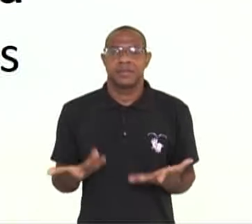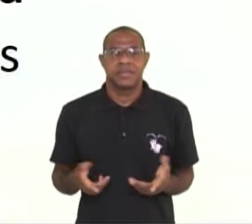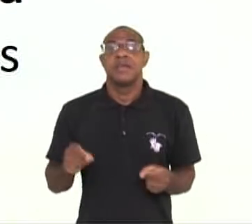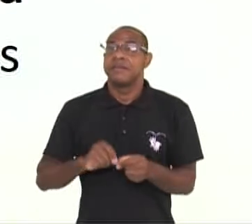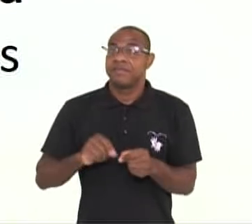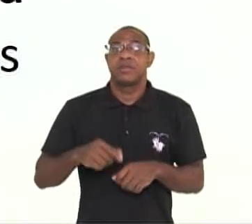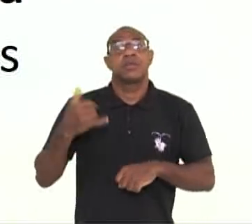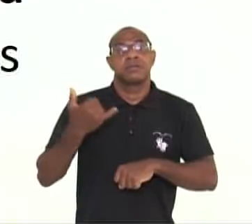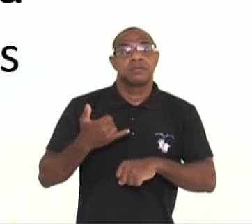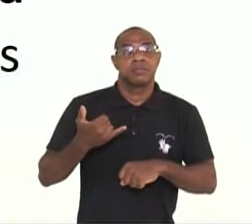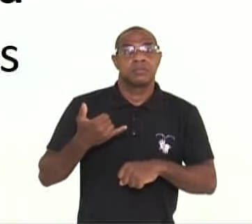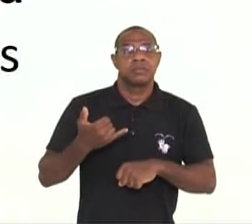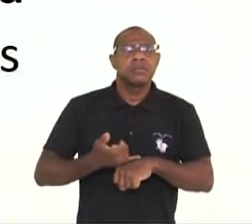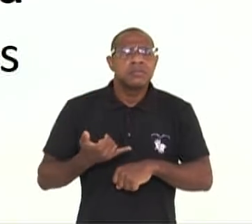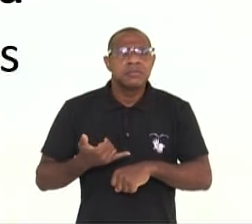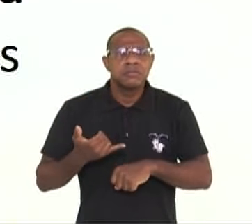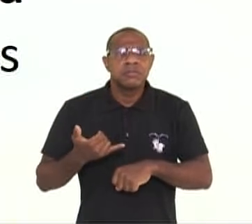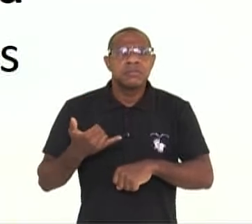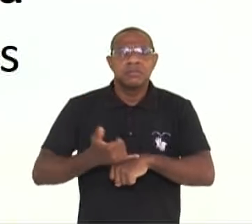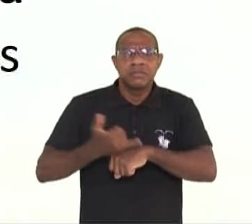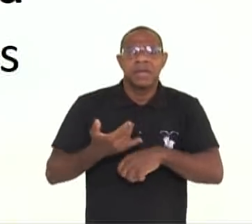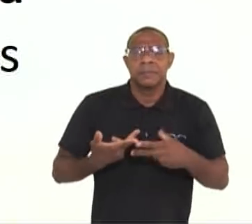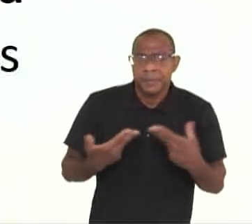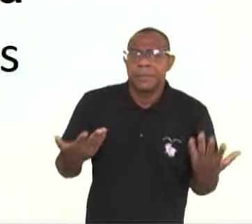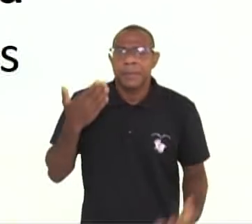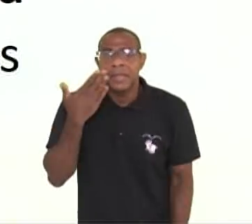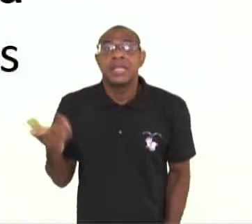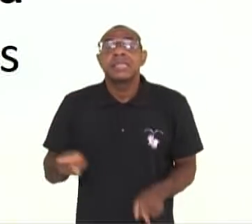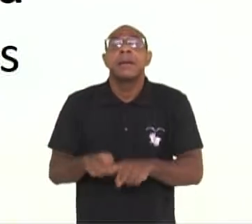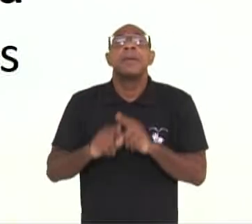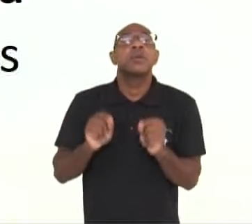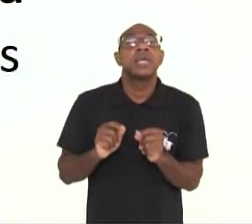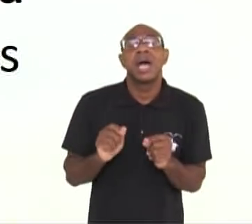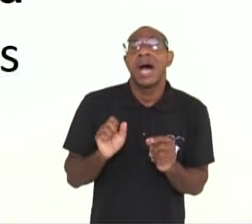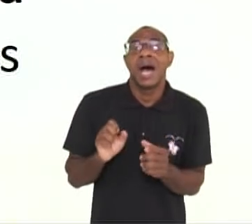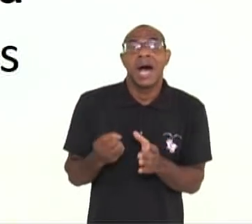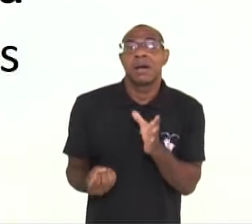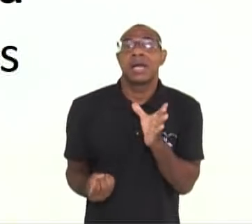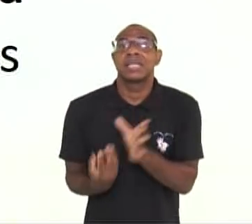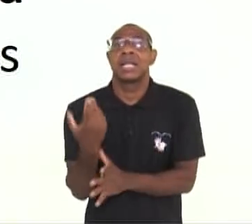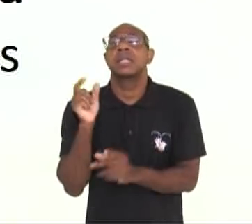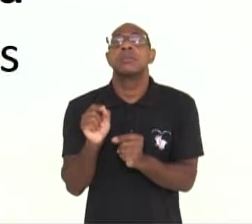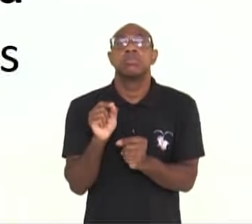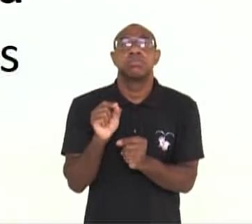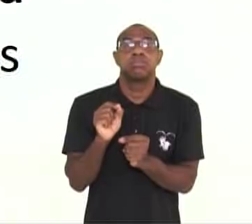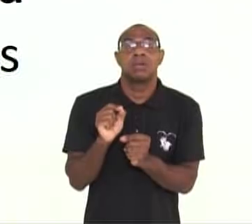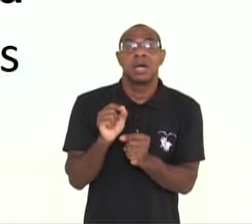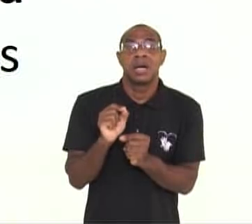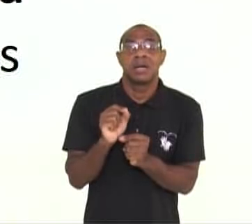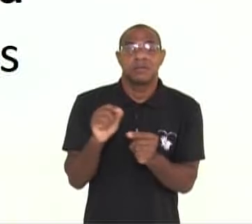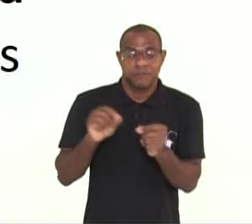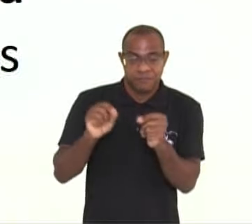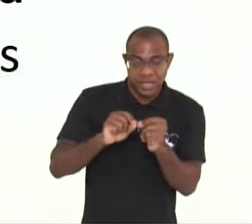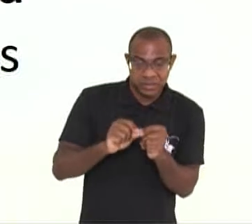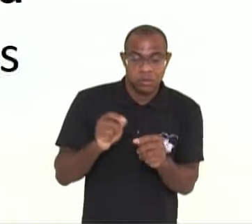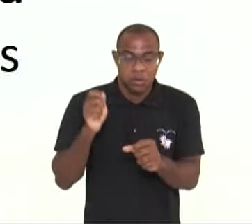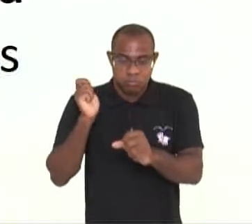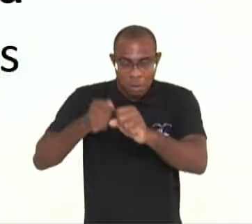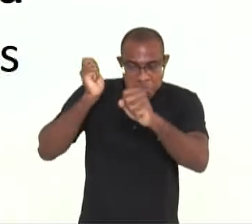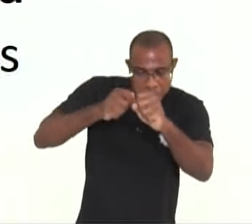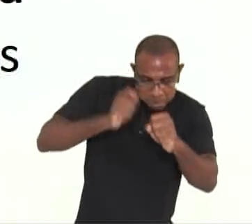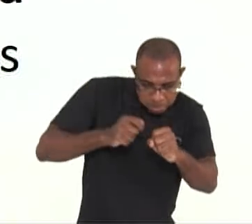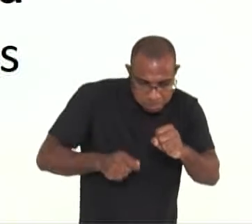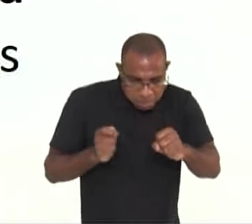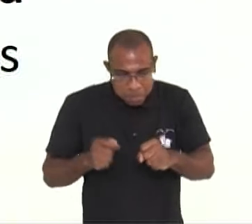feitas de ferro. Daí, a criação do barco e da locomotiva a vapor, que foram inventos que